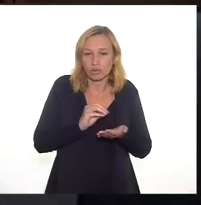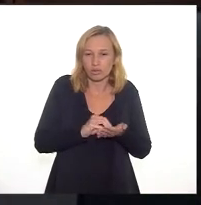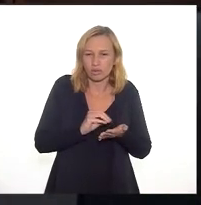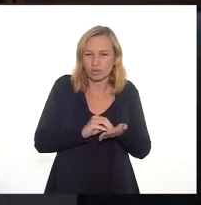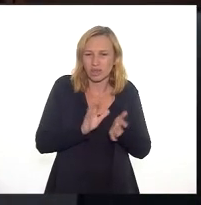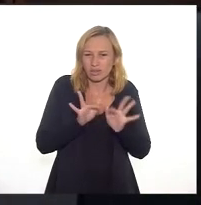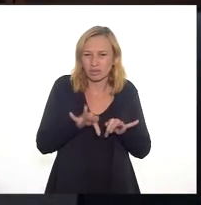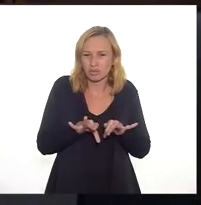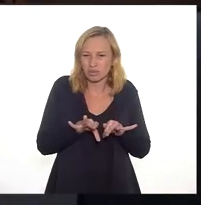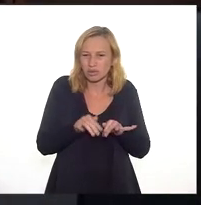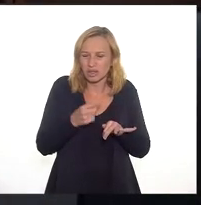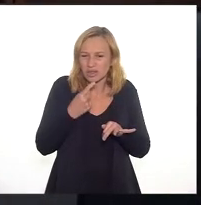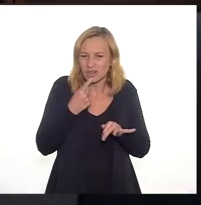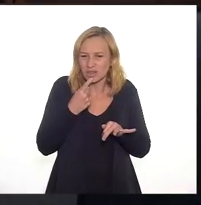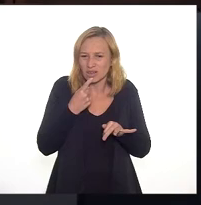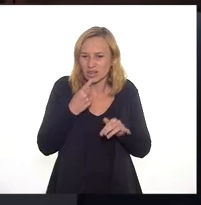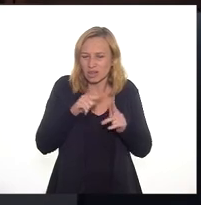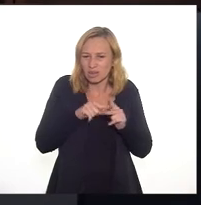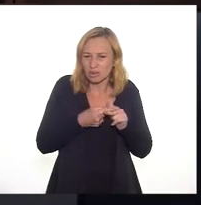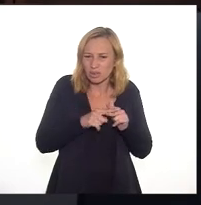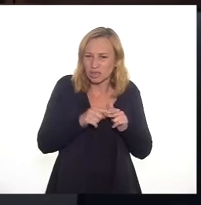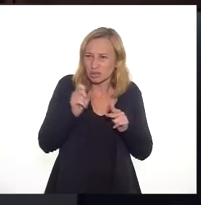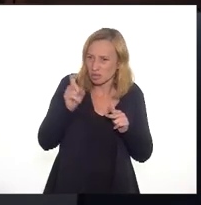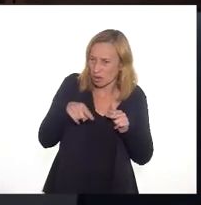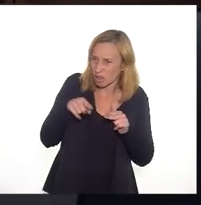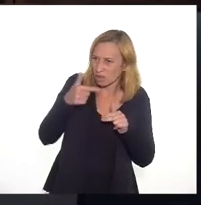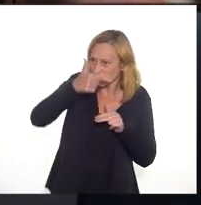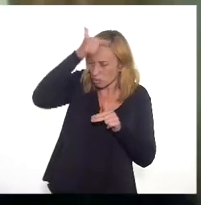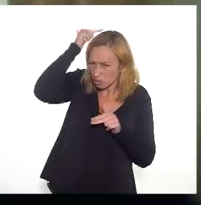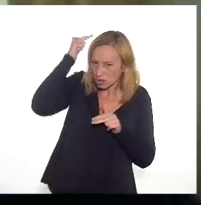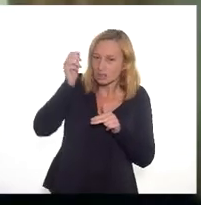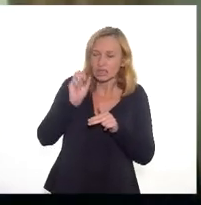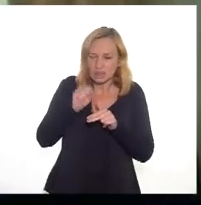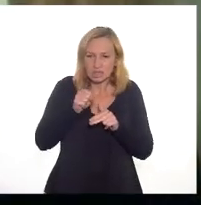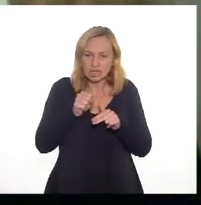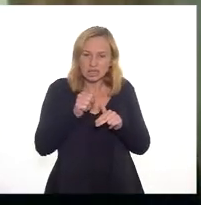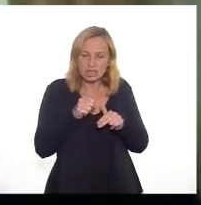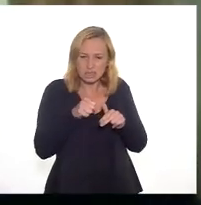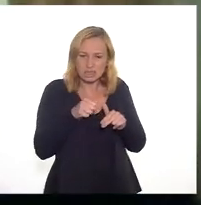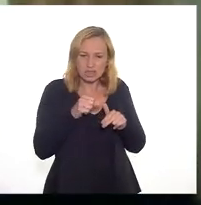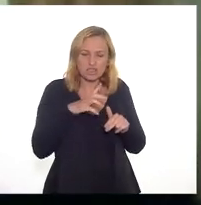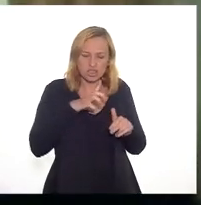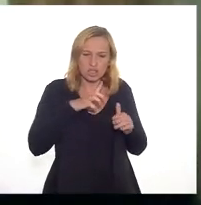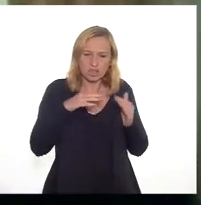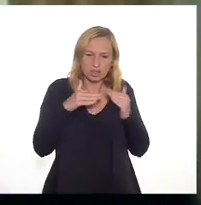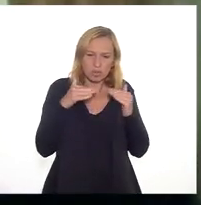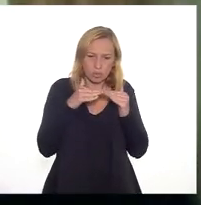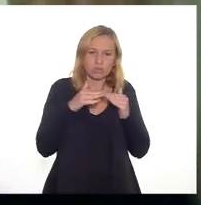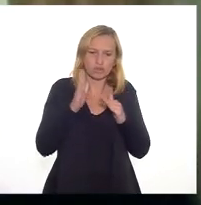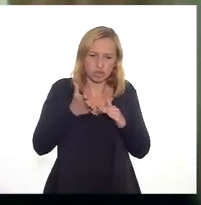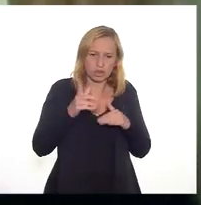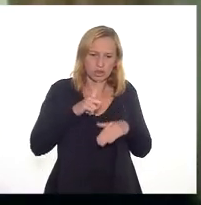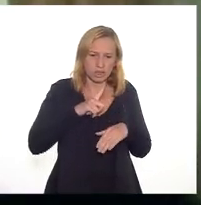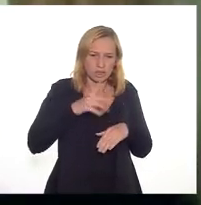fim é a regulamentação, não é isso, Luiz? É isso, já tem acordo com o deputado Luiz Paulo,